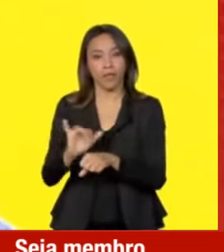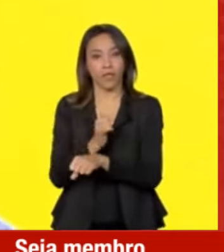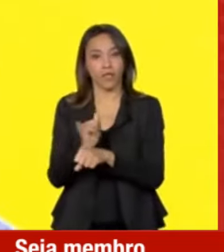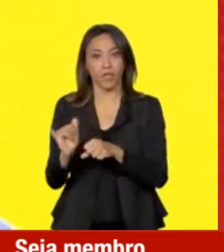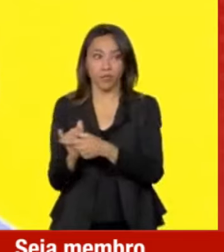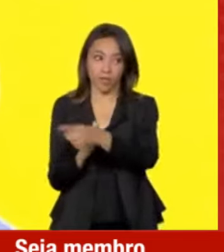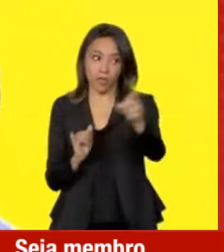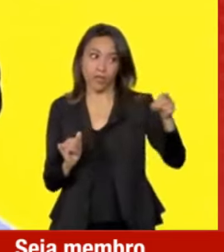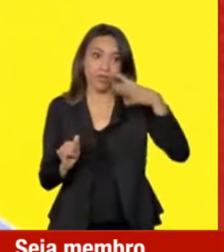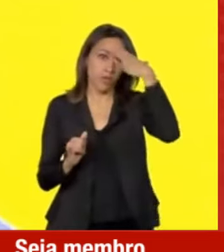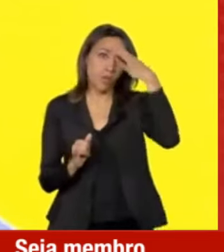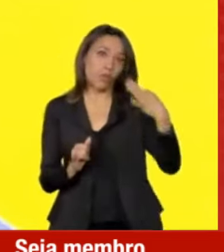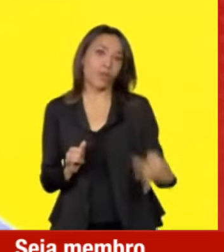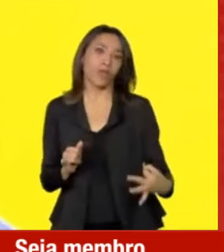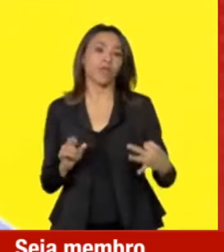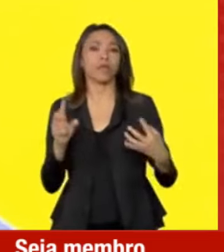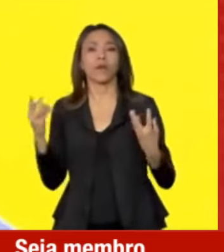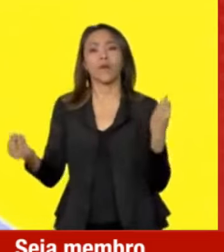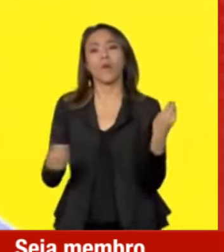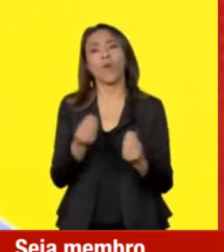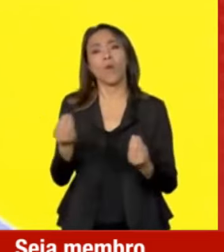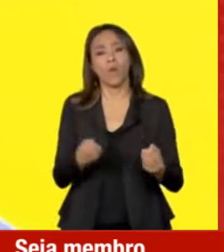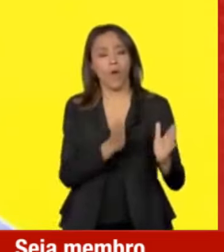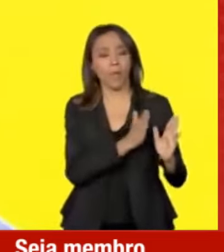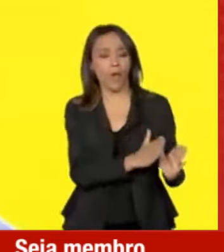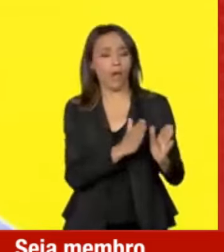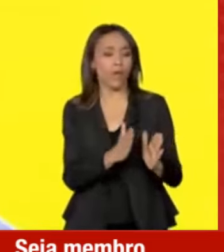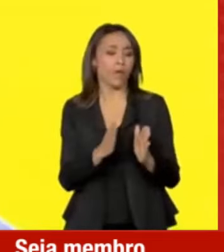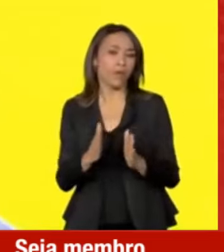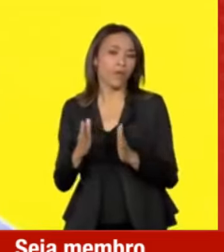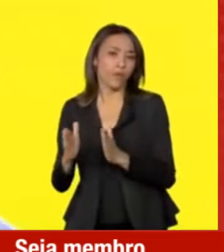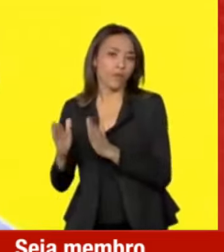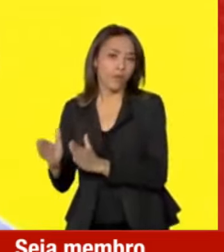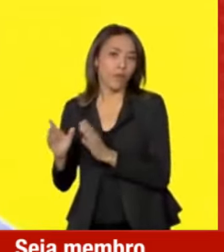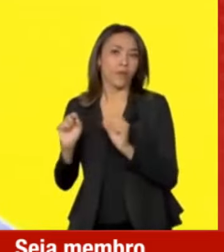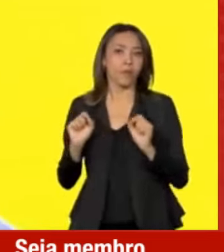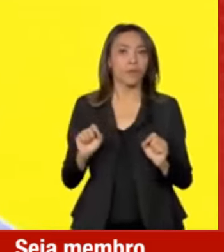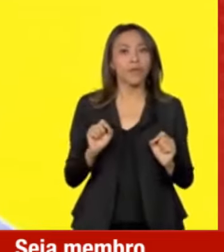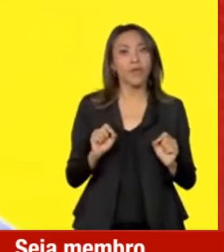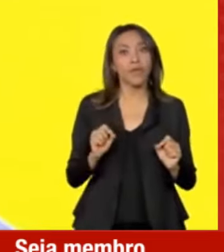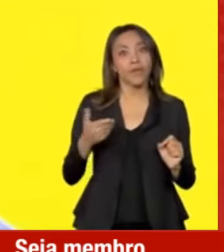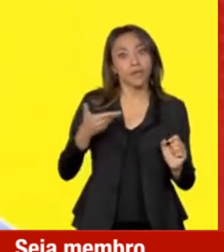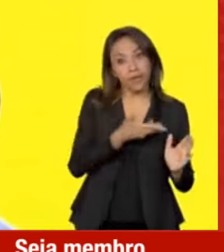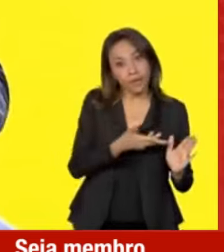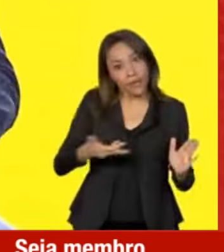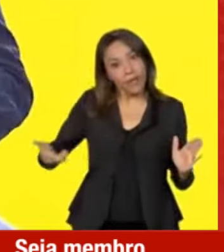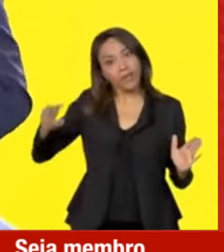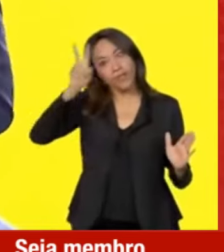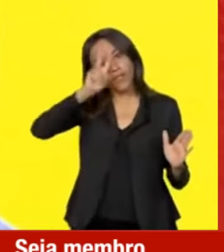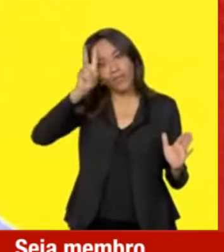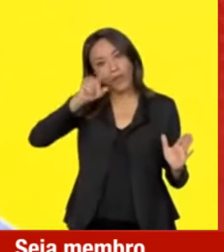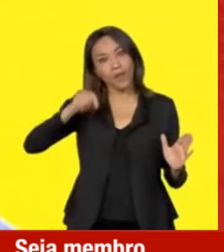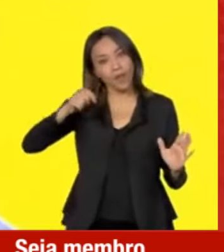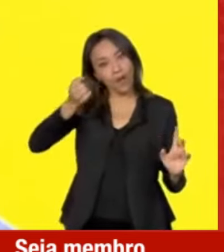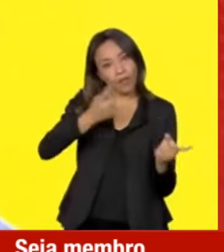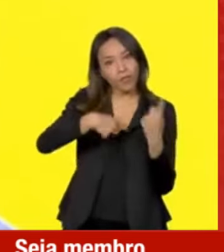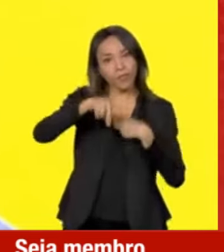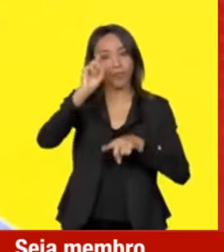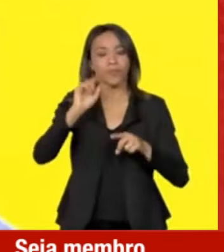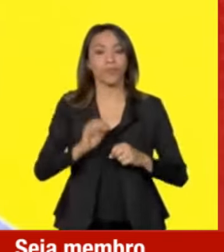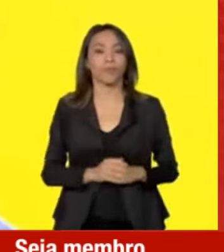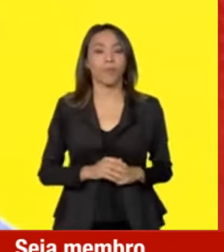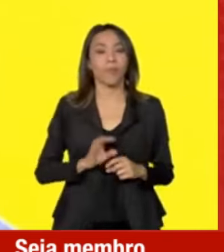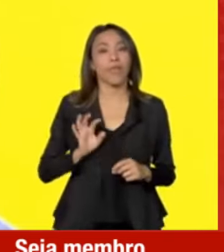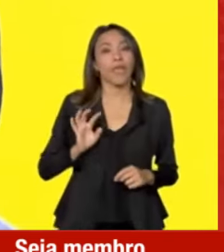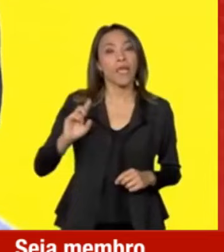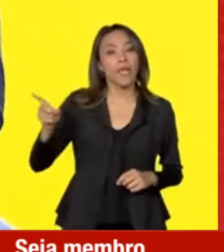compreensão do passo a passo dessa história que pode se tornar muito exitosa. Um dos seus maiores